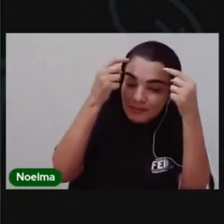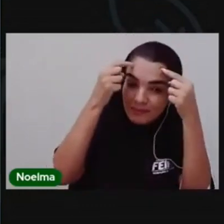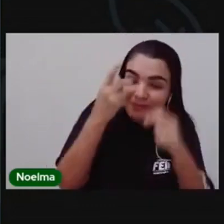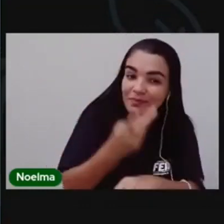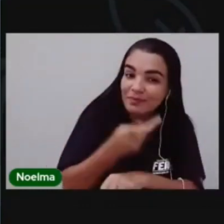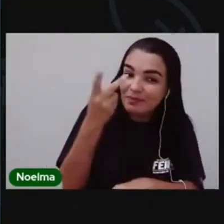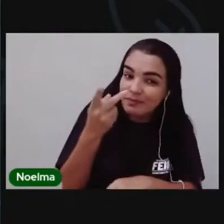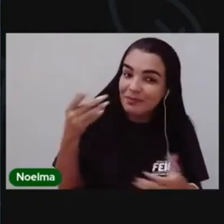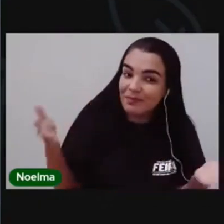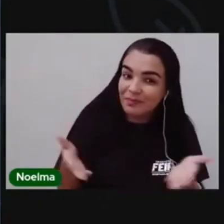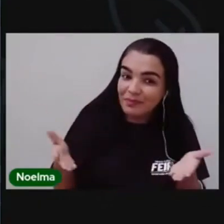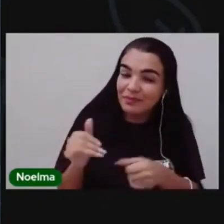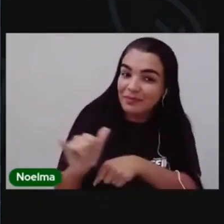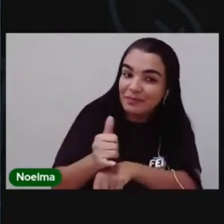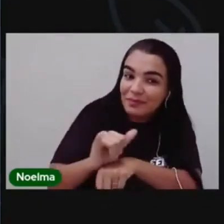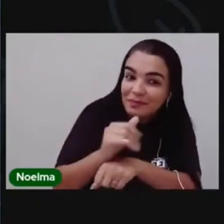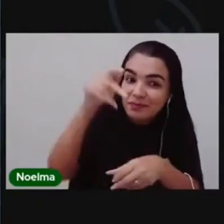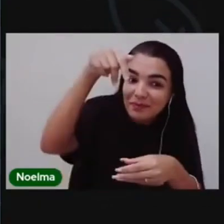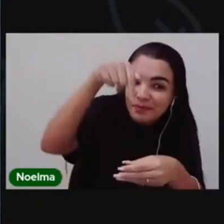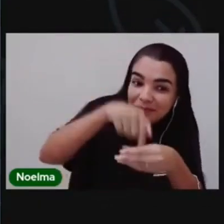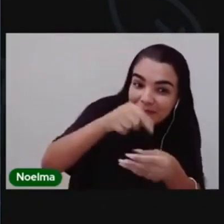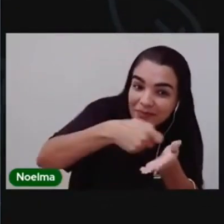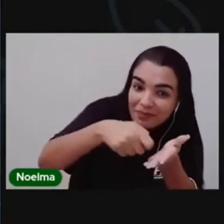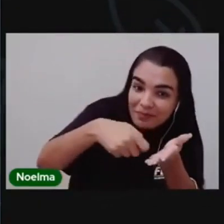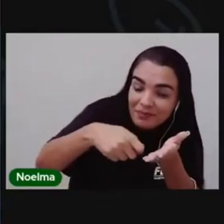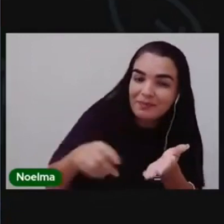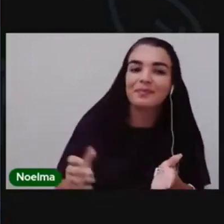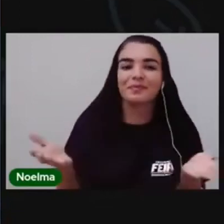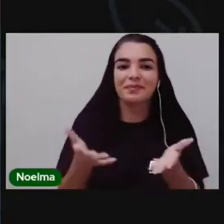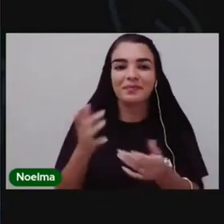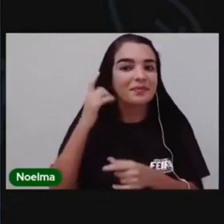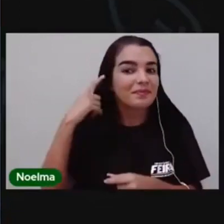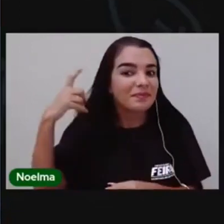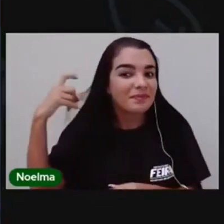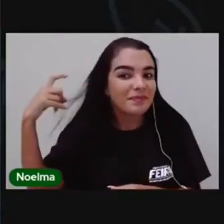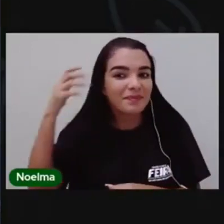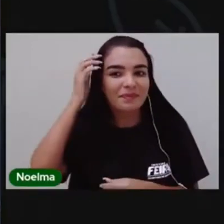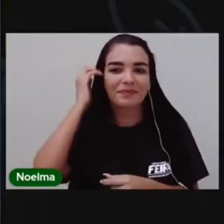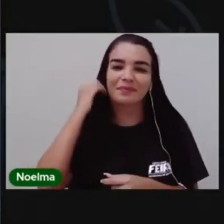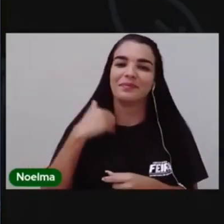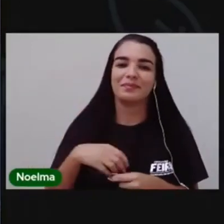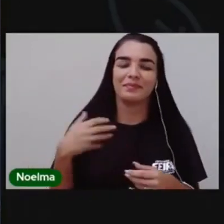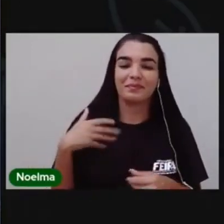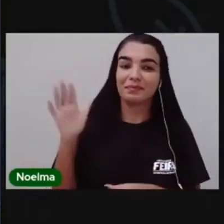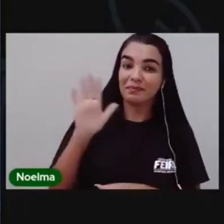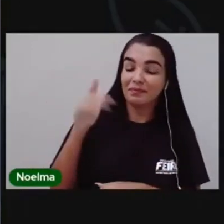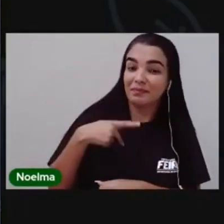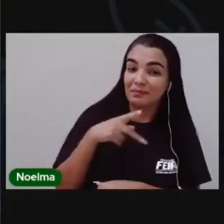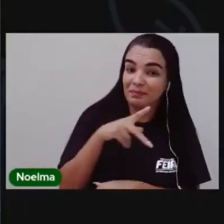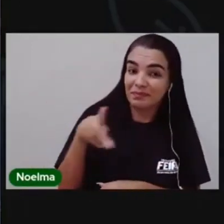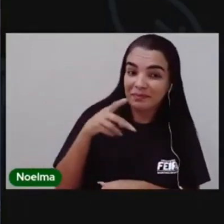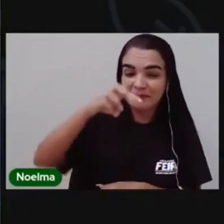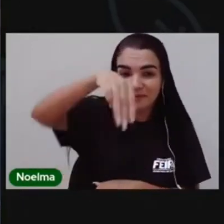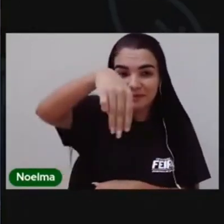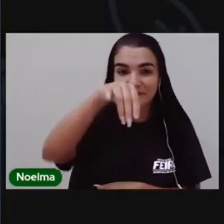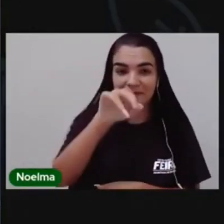por aqui, se inscrevam no nosso canal e também ativem o sininho, certo? Eu sou a professora Mirte e hoje